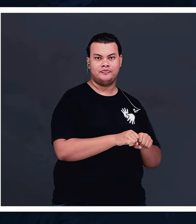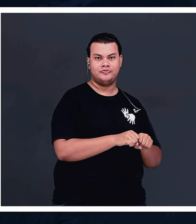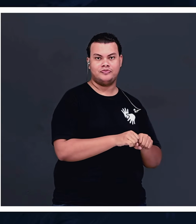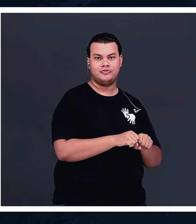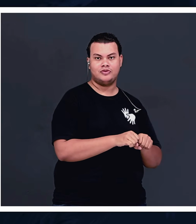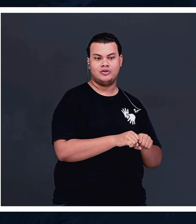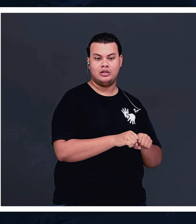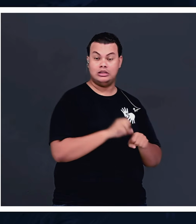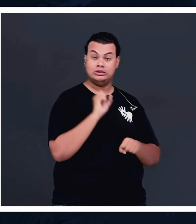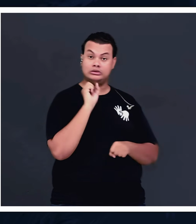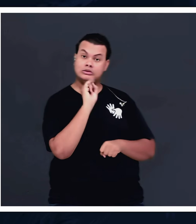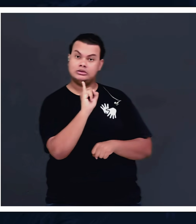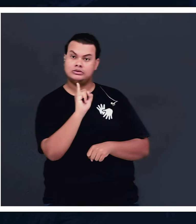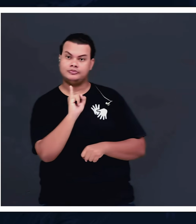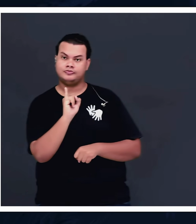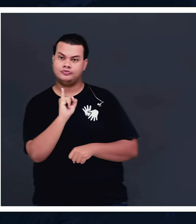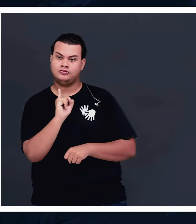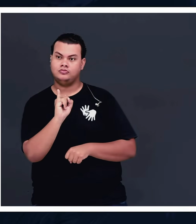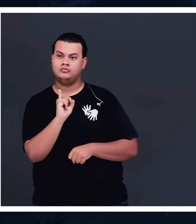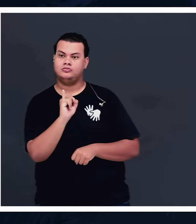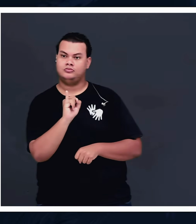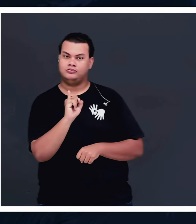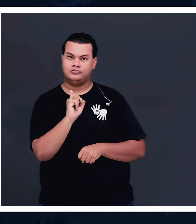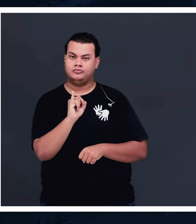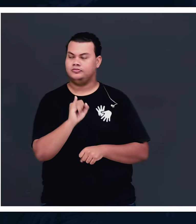E quando nós